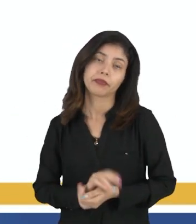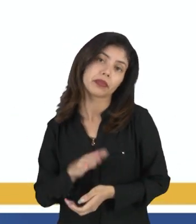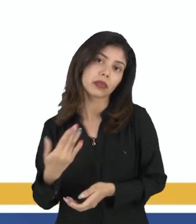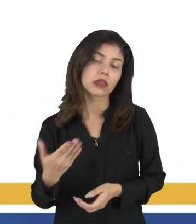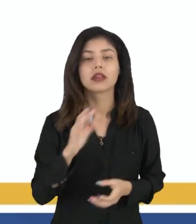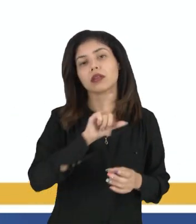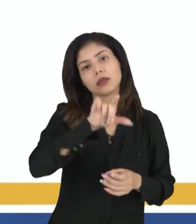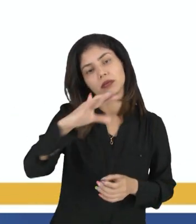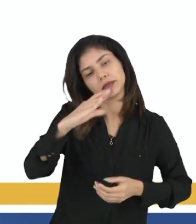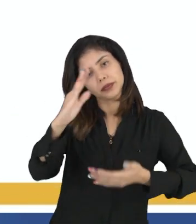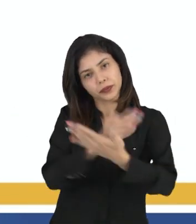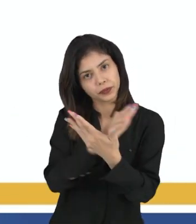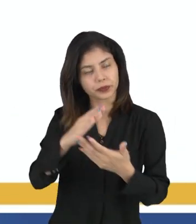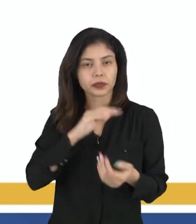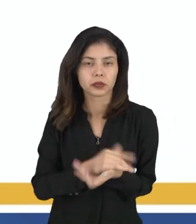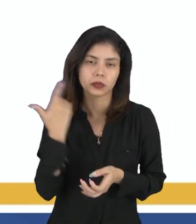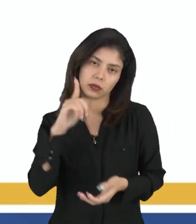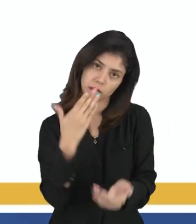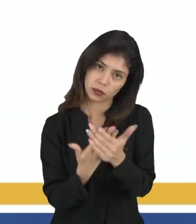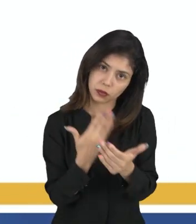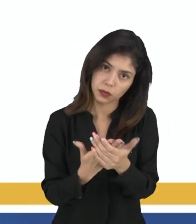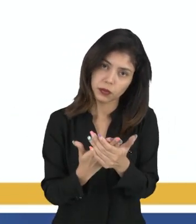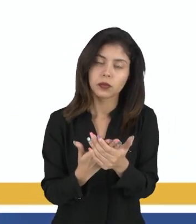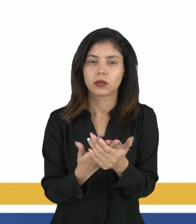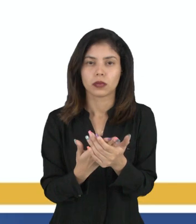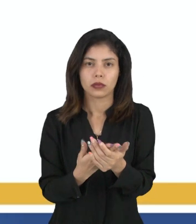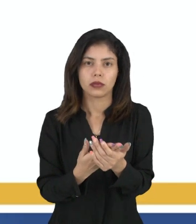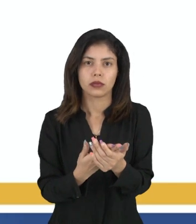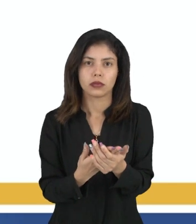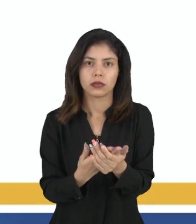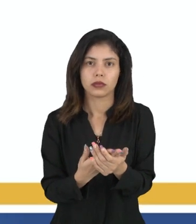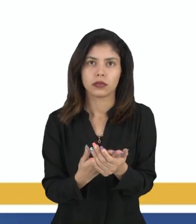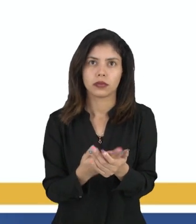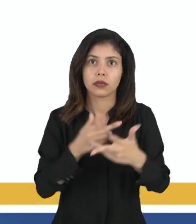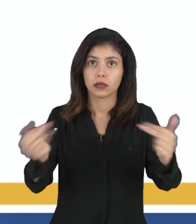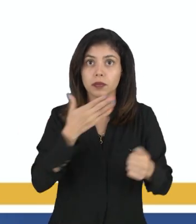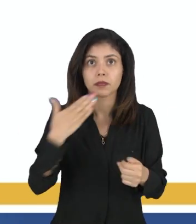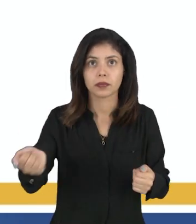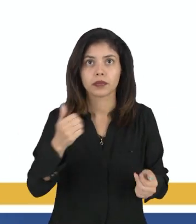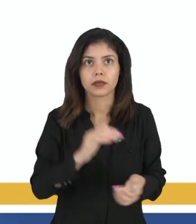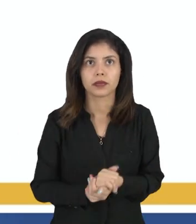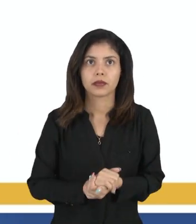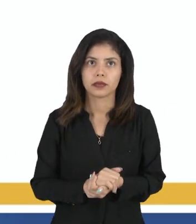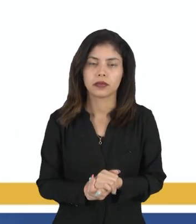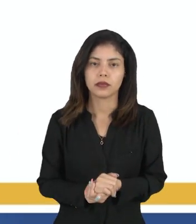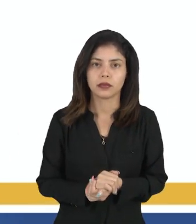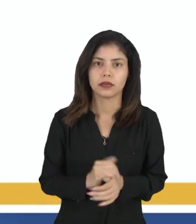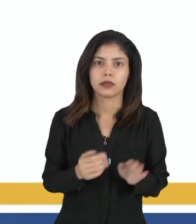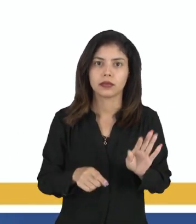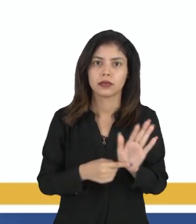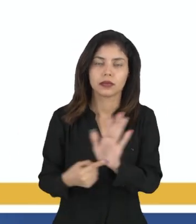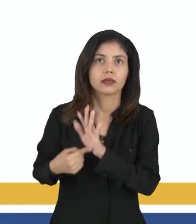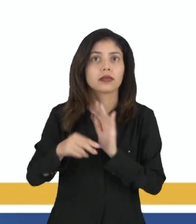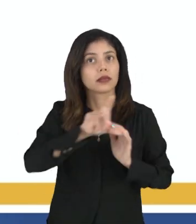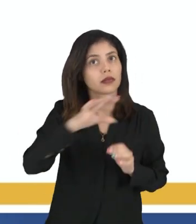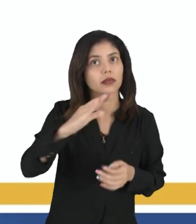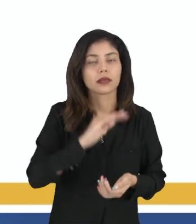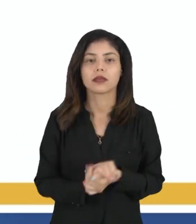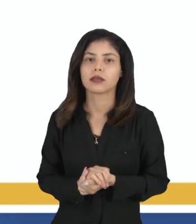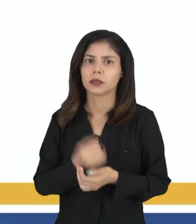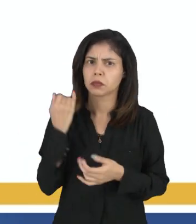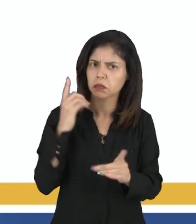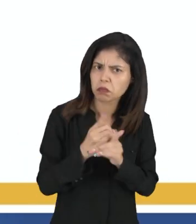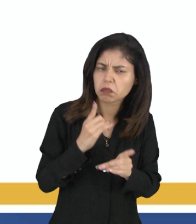você classifica algo, você consegue estudar, né, essa coisa melhor, né? Se você deixa sem classificação, sem